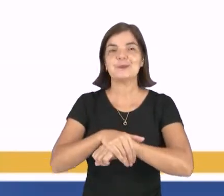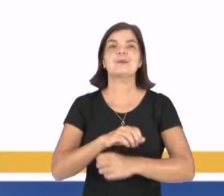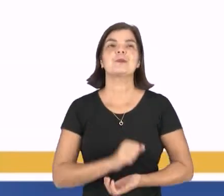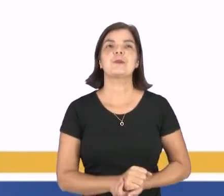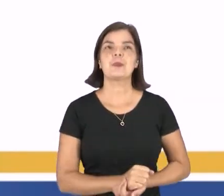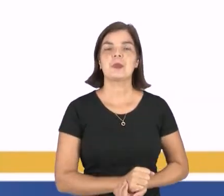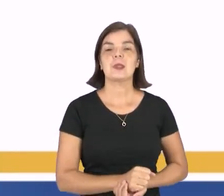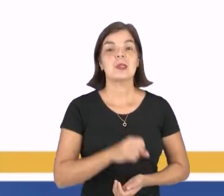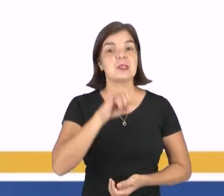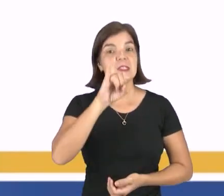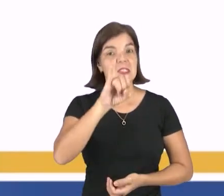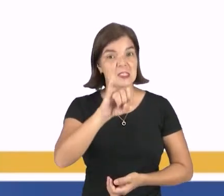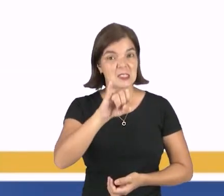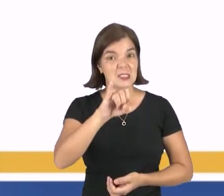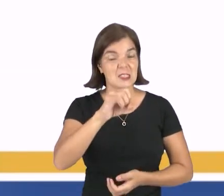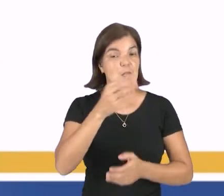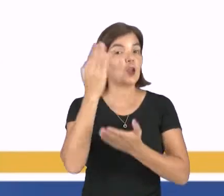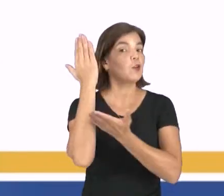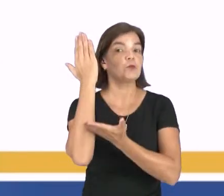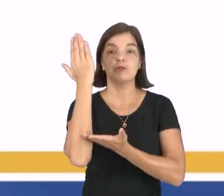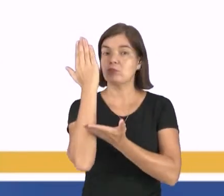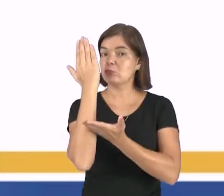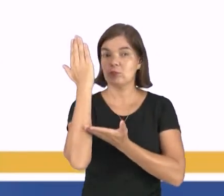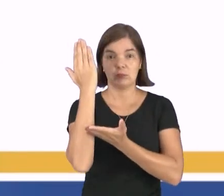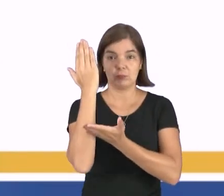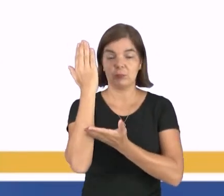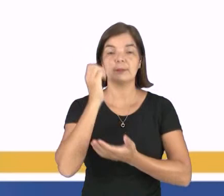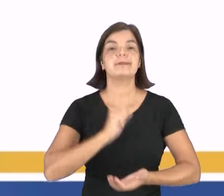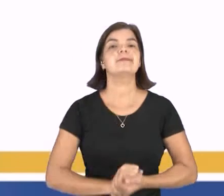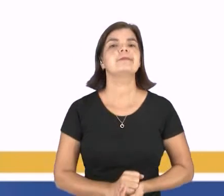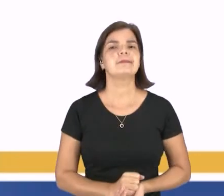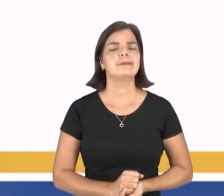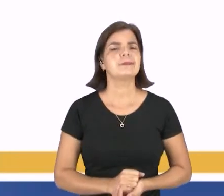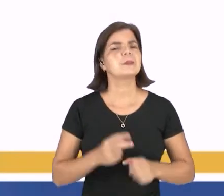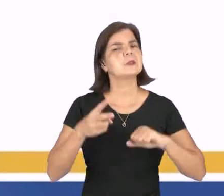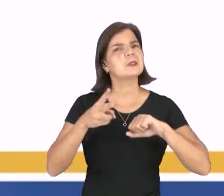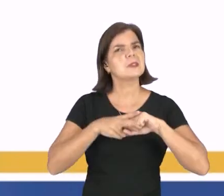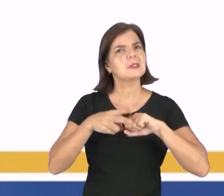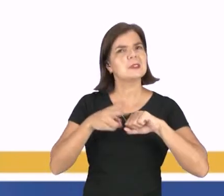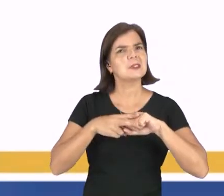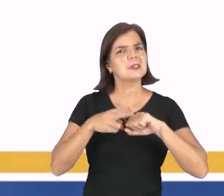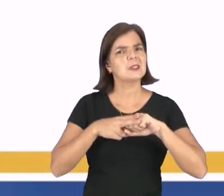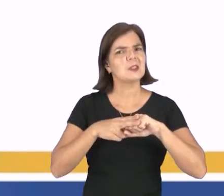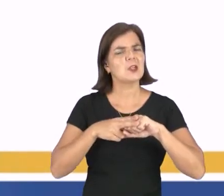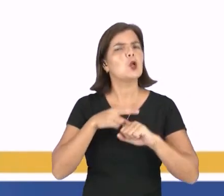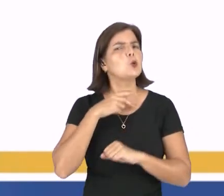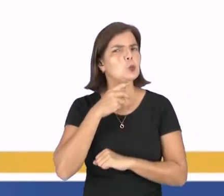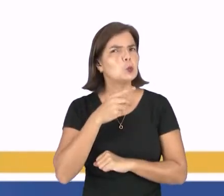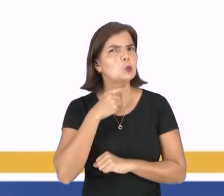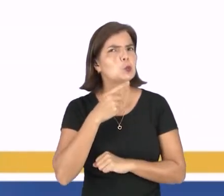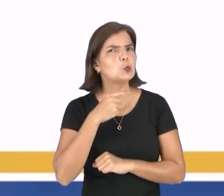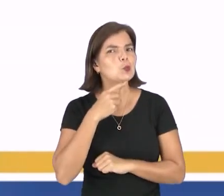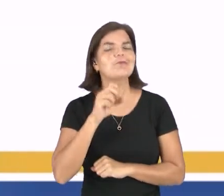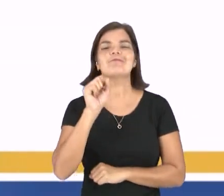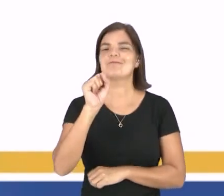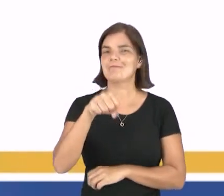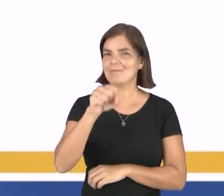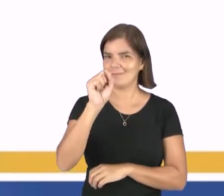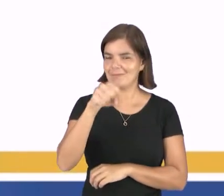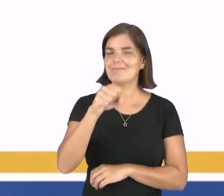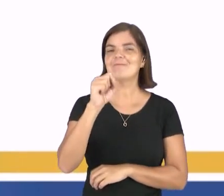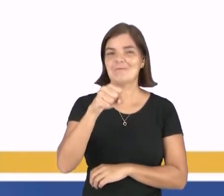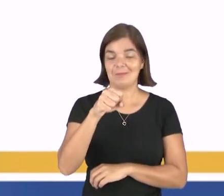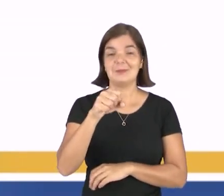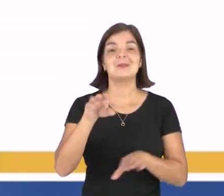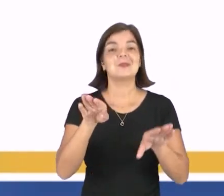Se você não for Cortar esse verbo ele indica uma dúvida sim ele indica